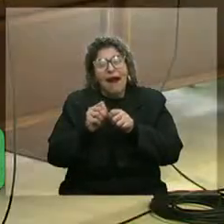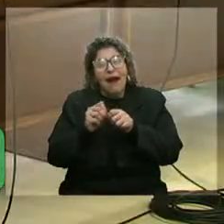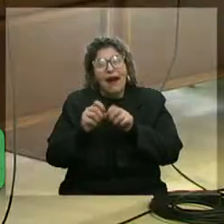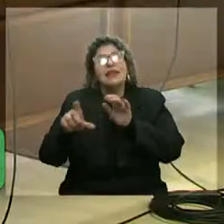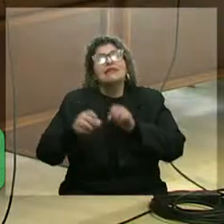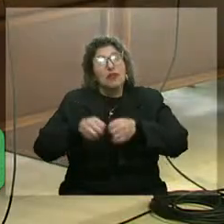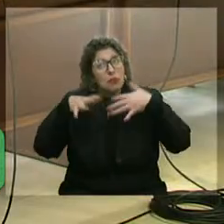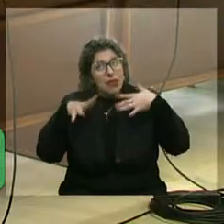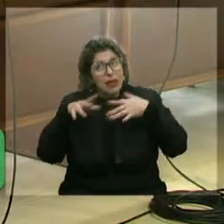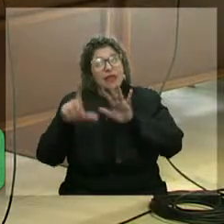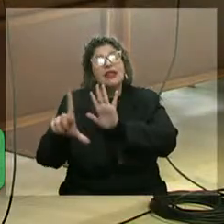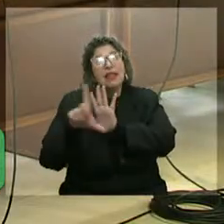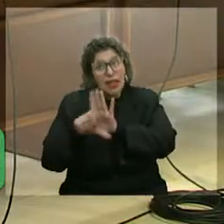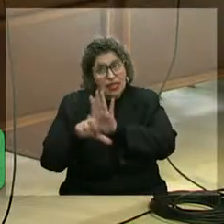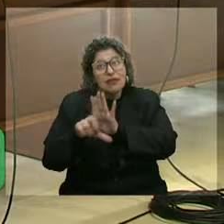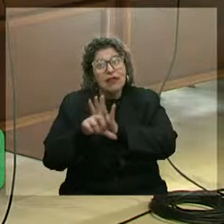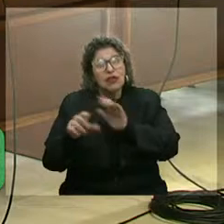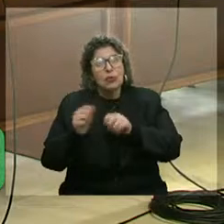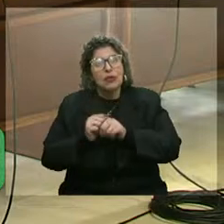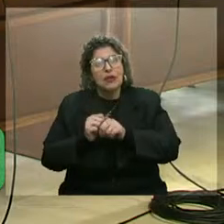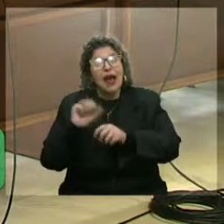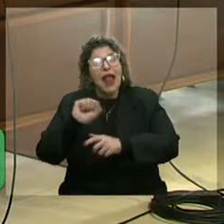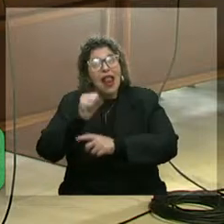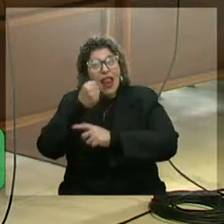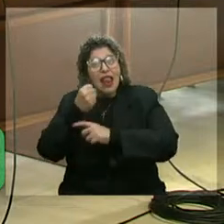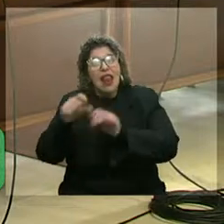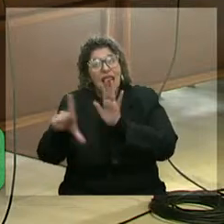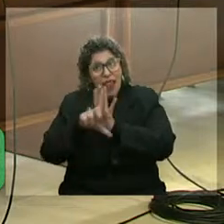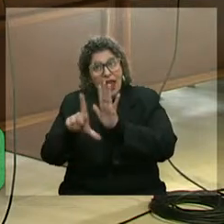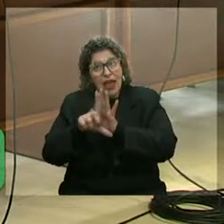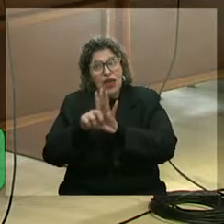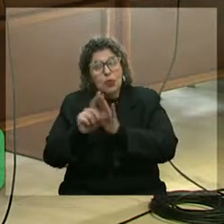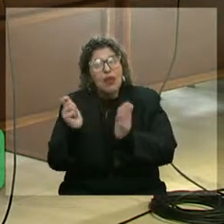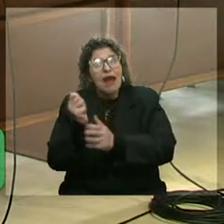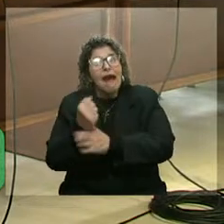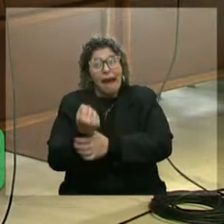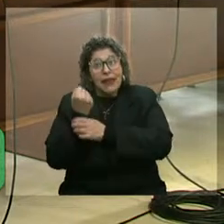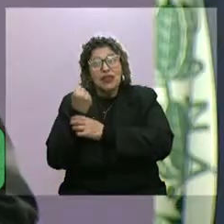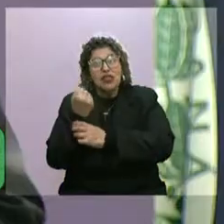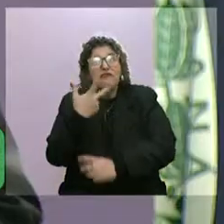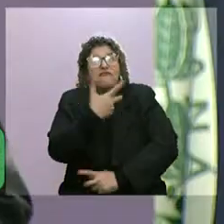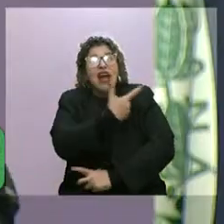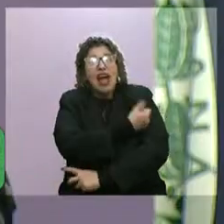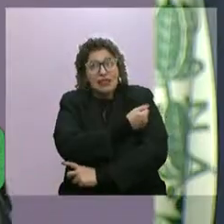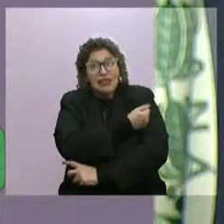sobre isso. Depois, as leis para garantir a vacinação,